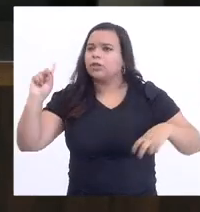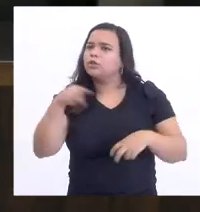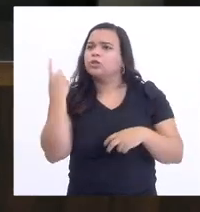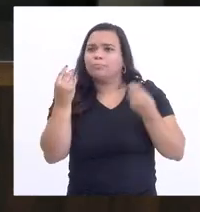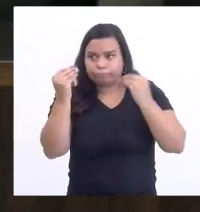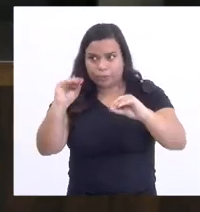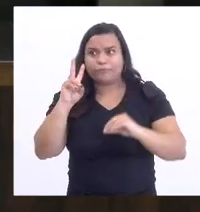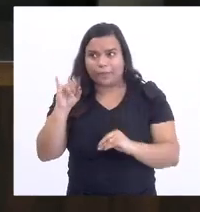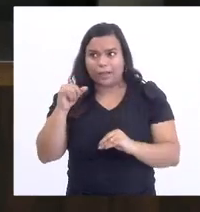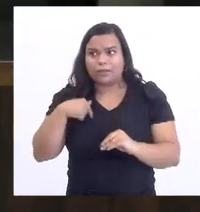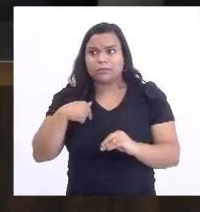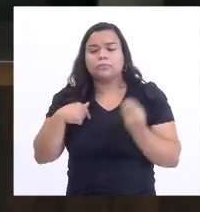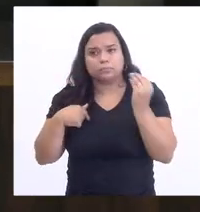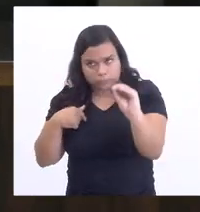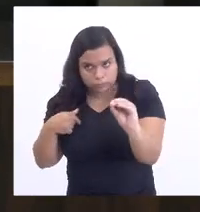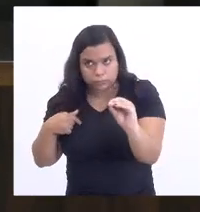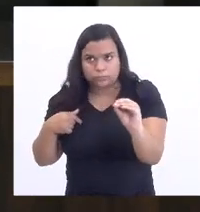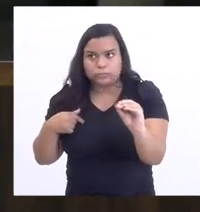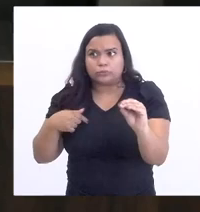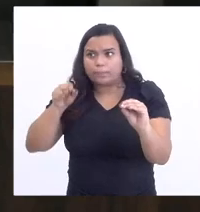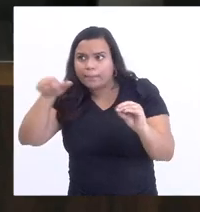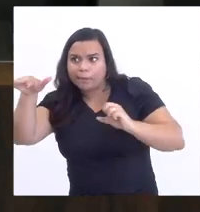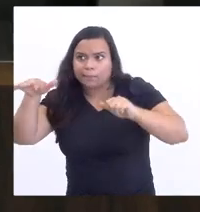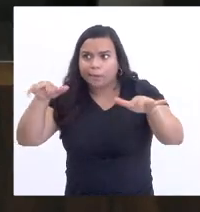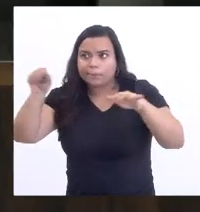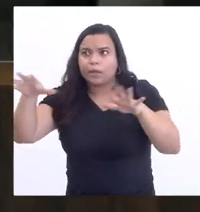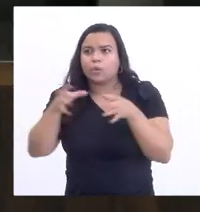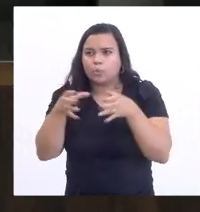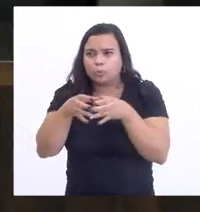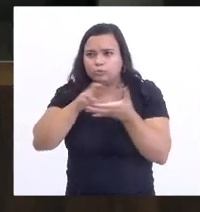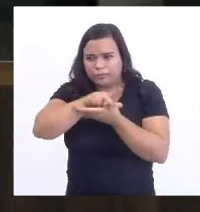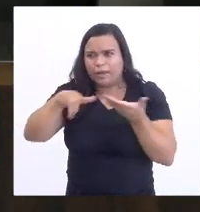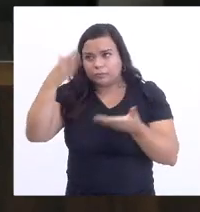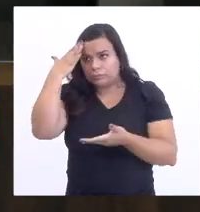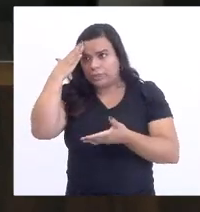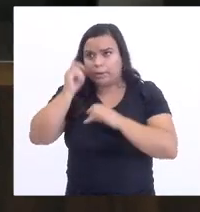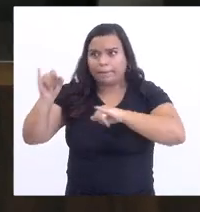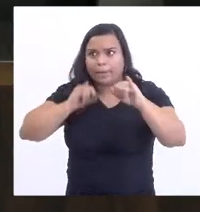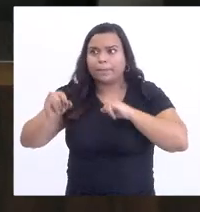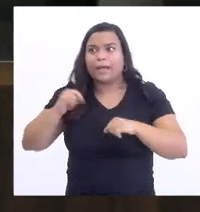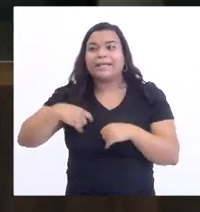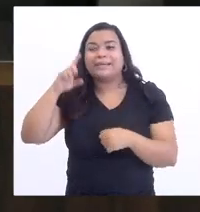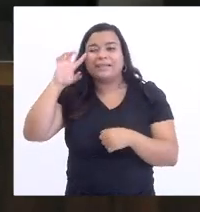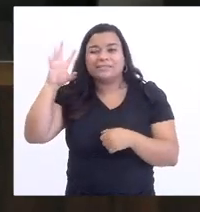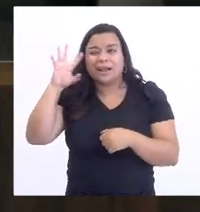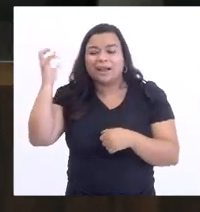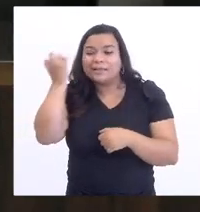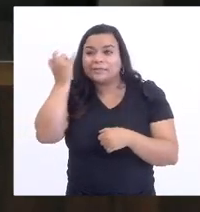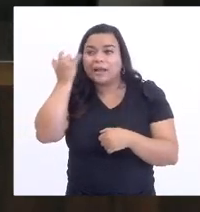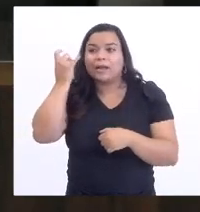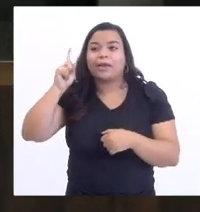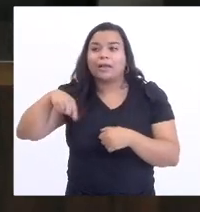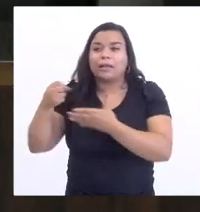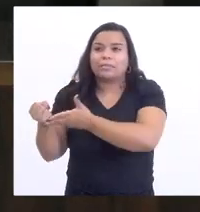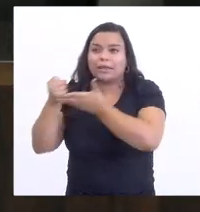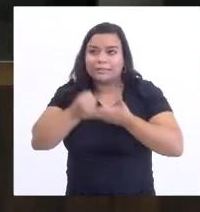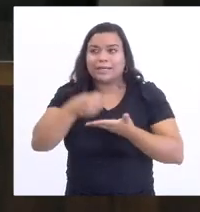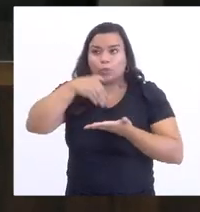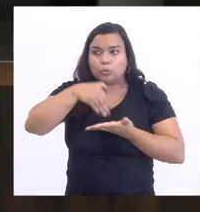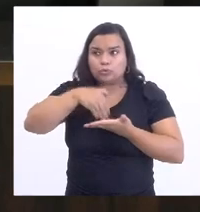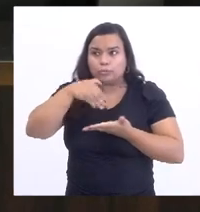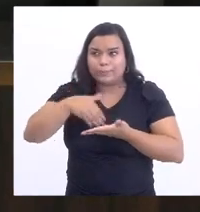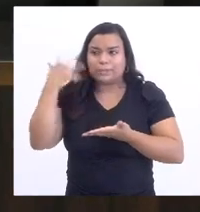fazer chegar nos grupos, e a ideia é trazer para a pauta hoje a última sessão extraordinária,